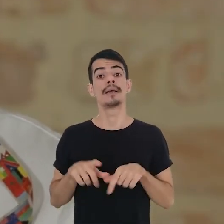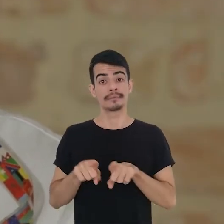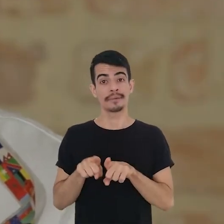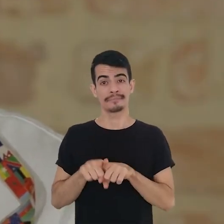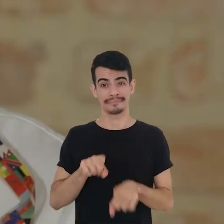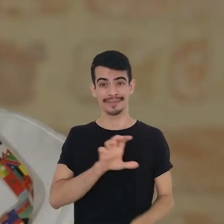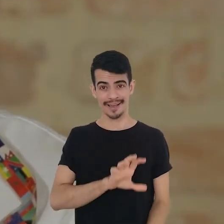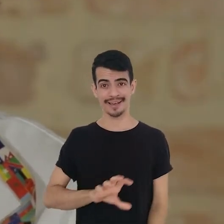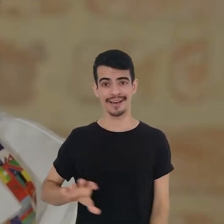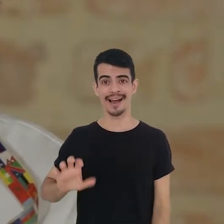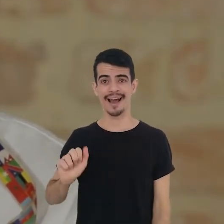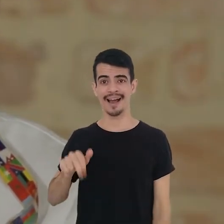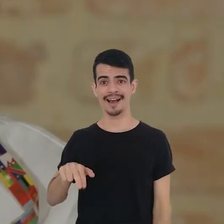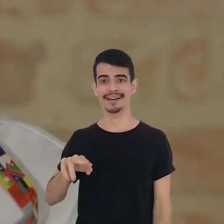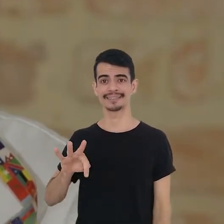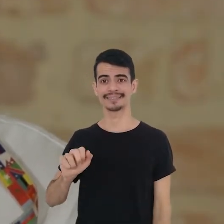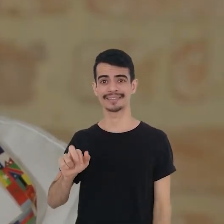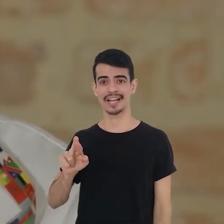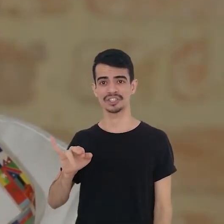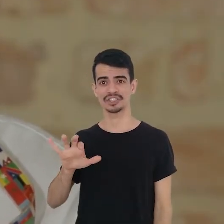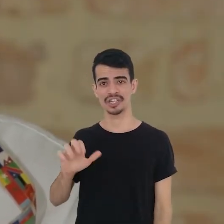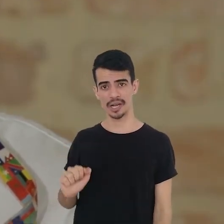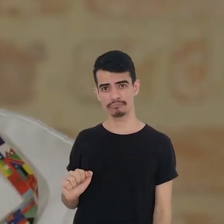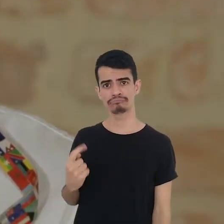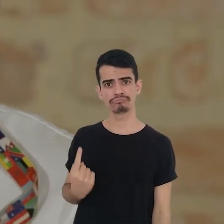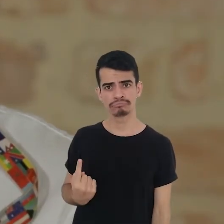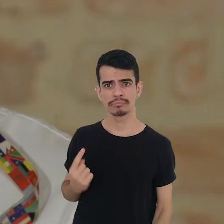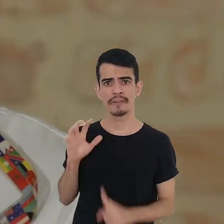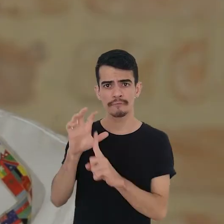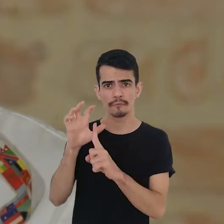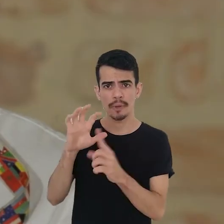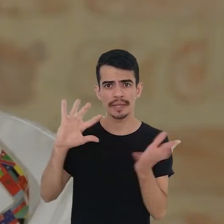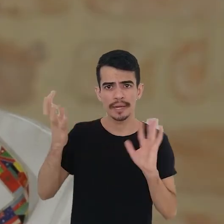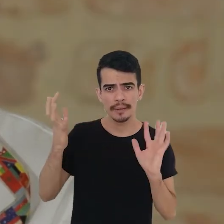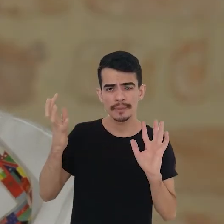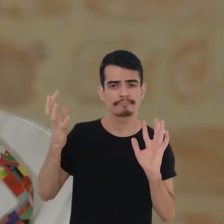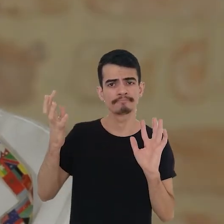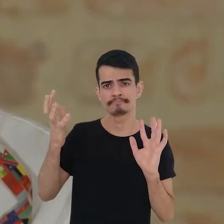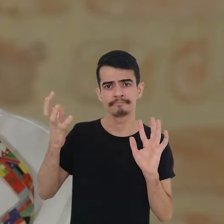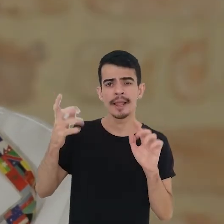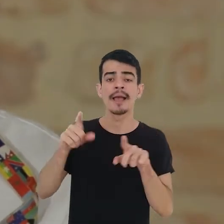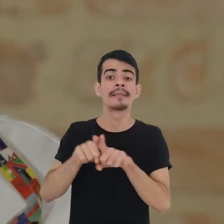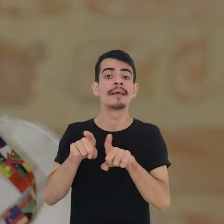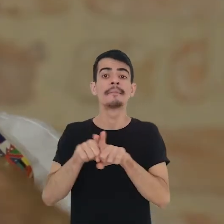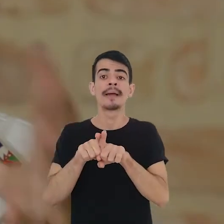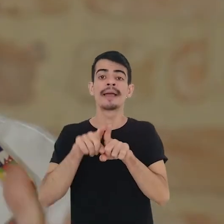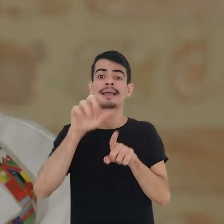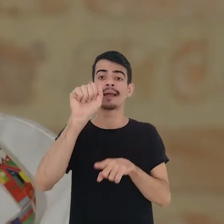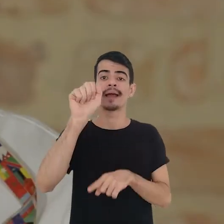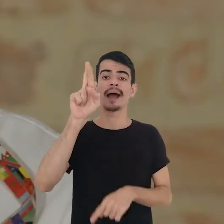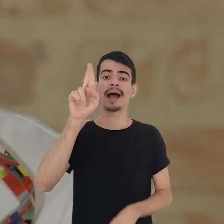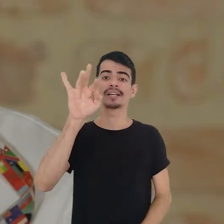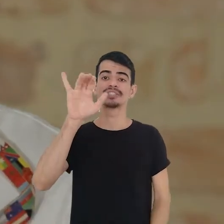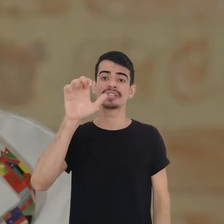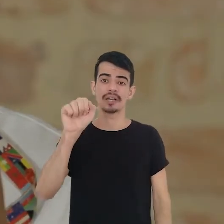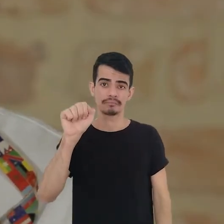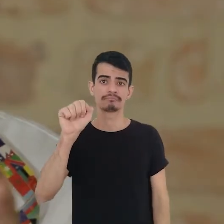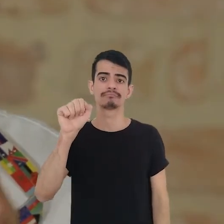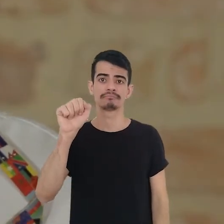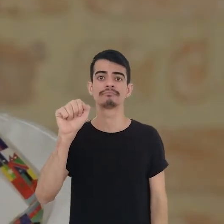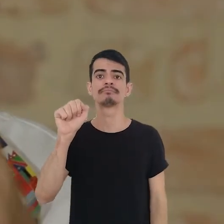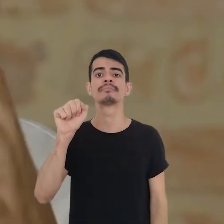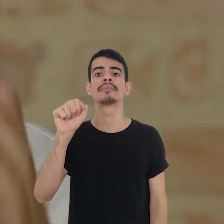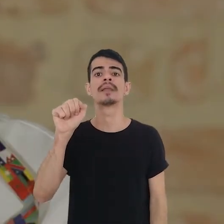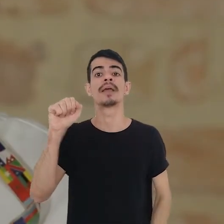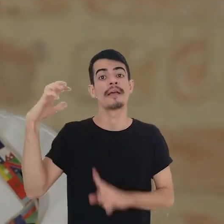da Antártica que faz essa diferença toda no clima. A perda de massa de gelo da região ártica, ela